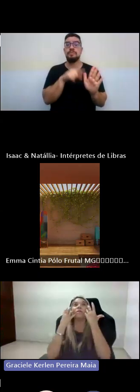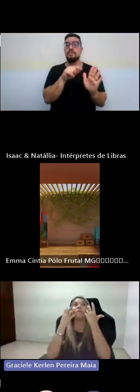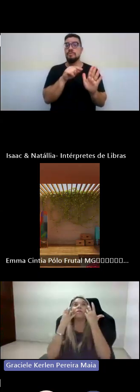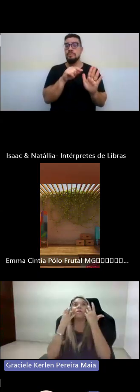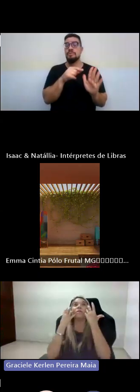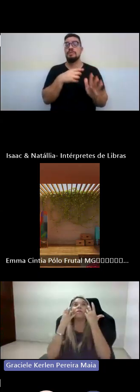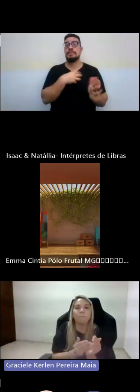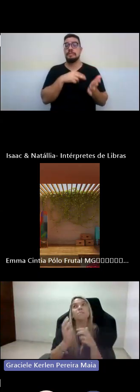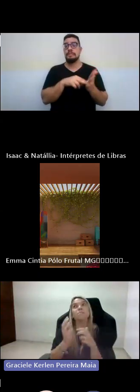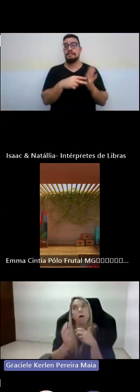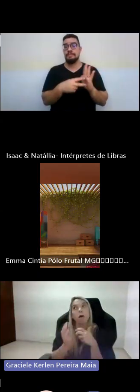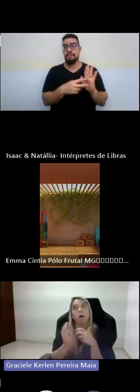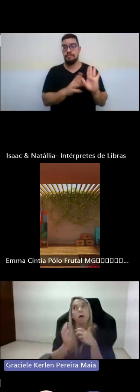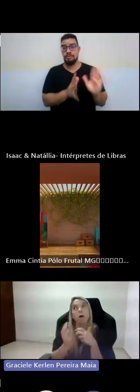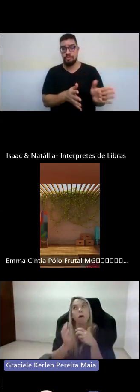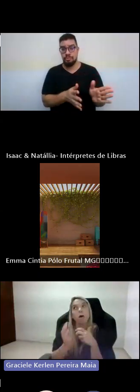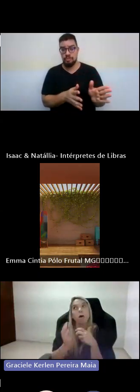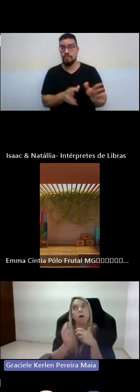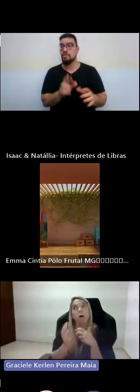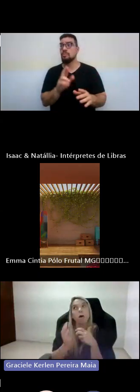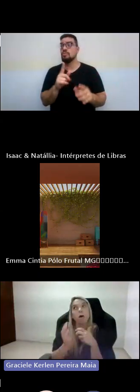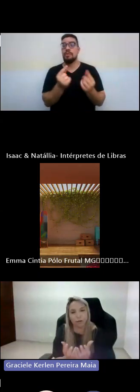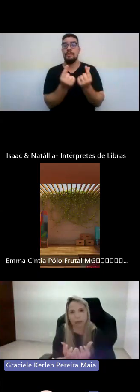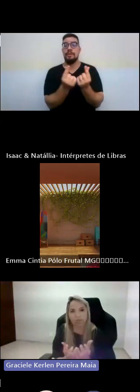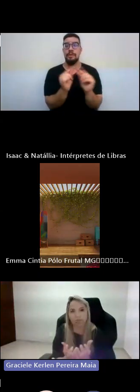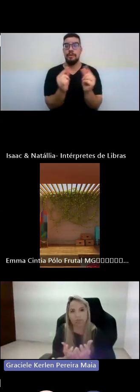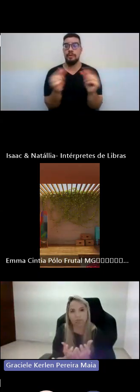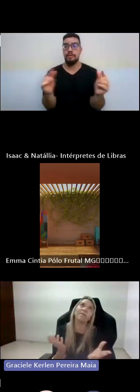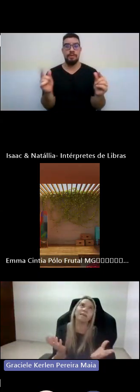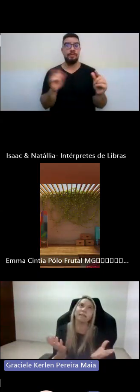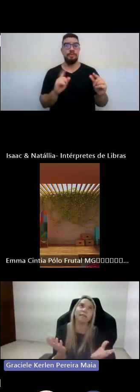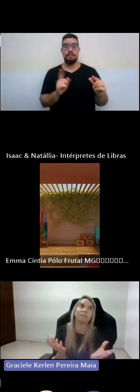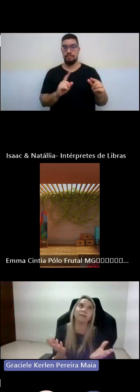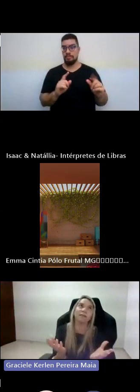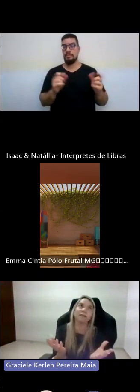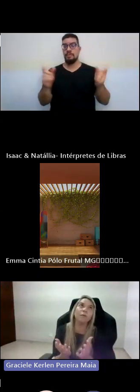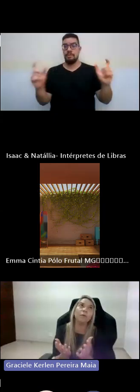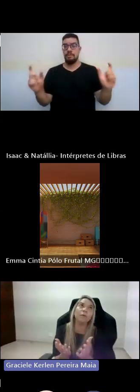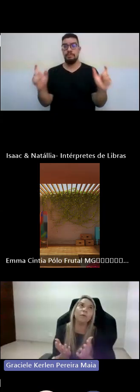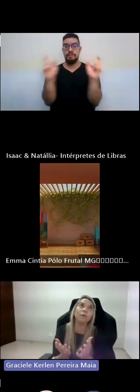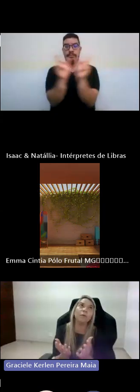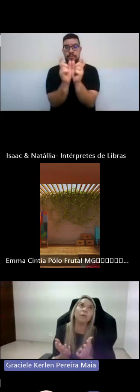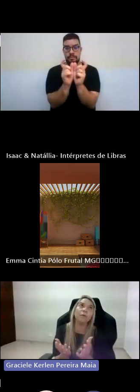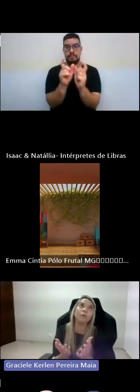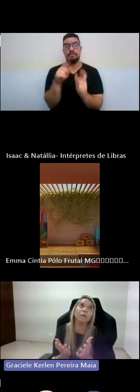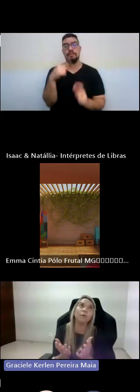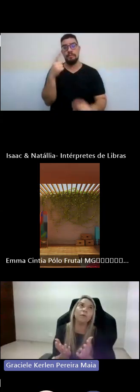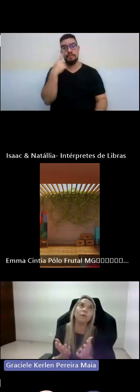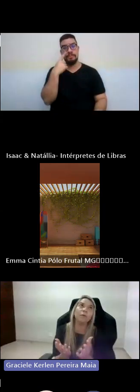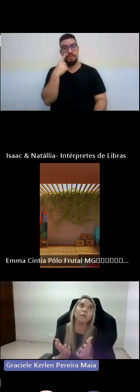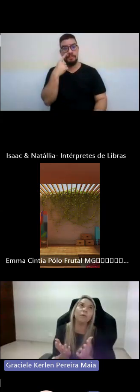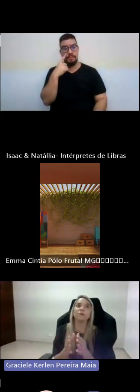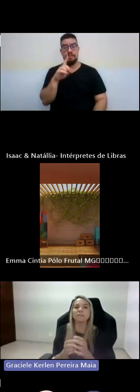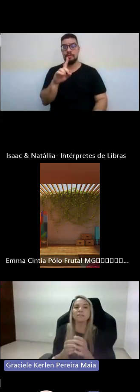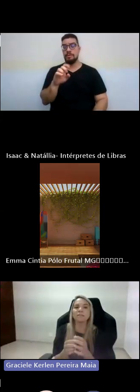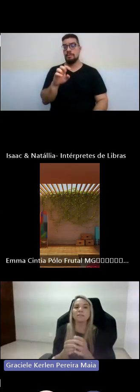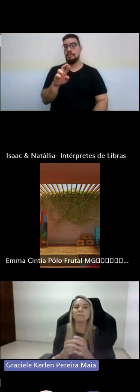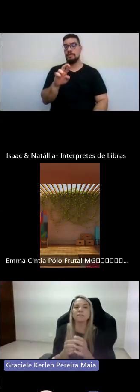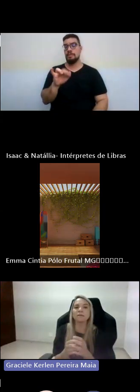a construção do sinal, mas pode estudar também a formação da palavra. A gente vai ver ali na derivação que a gente